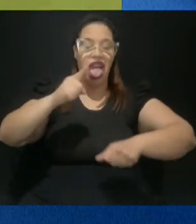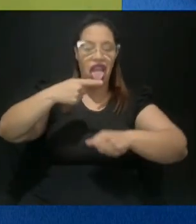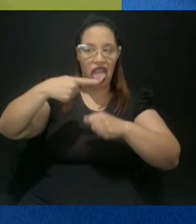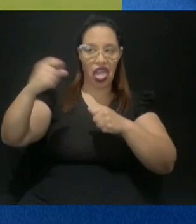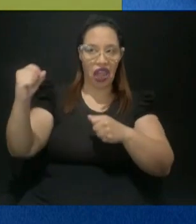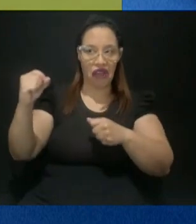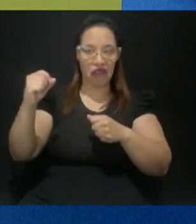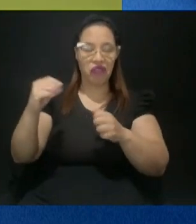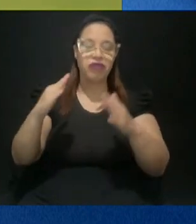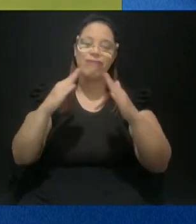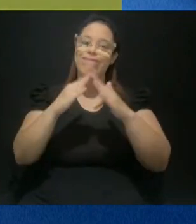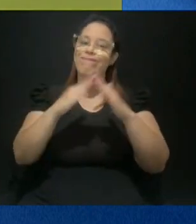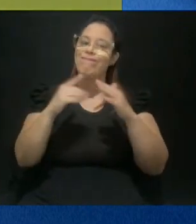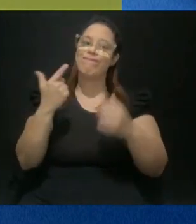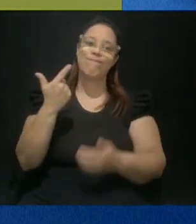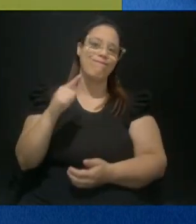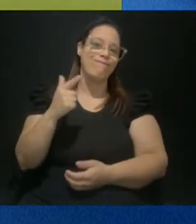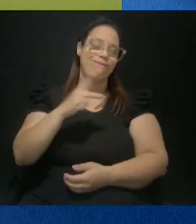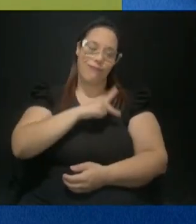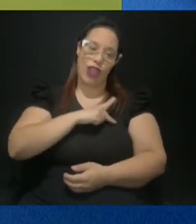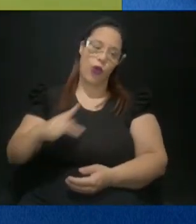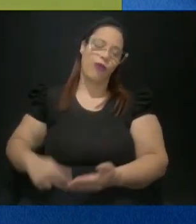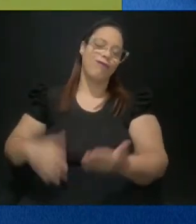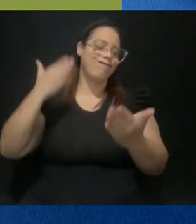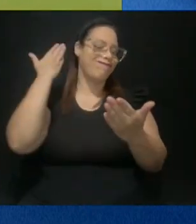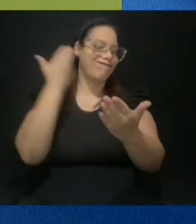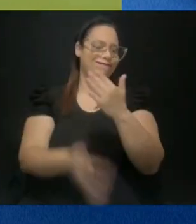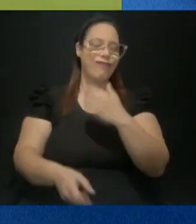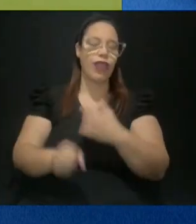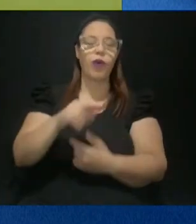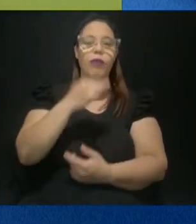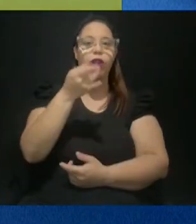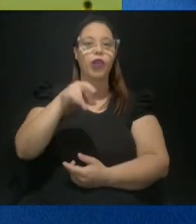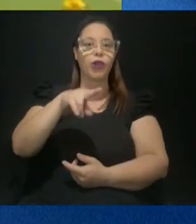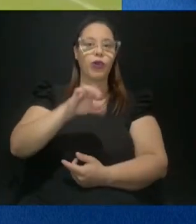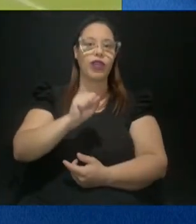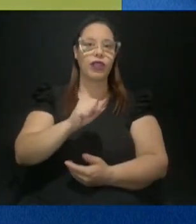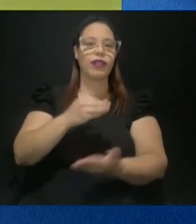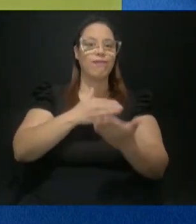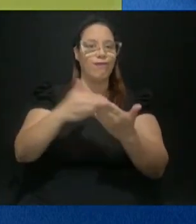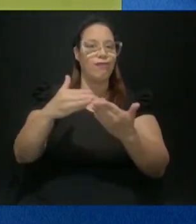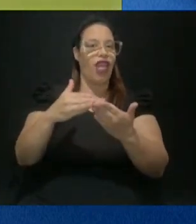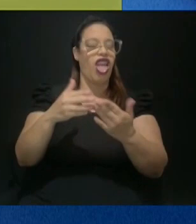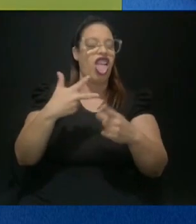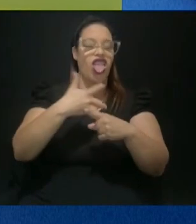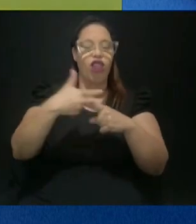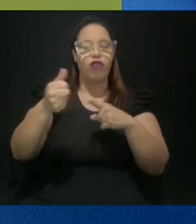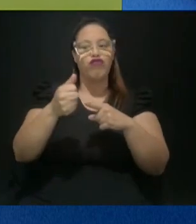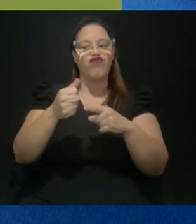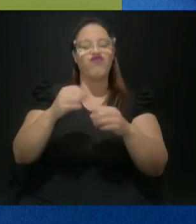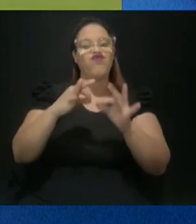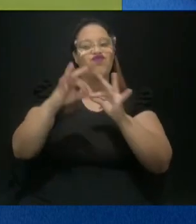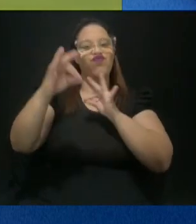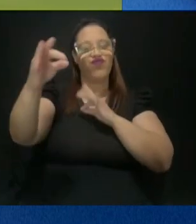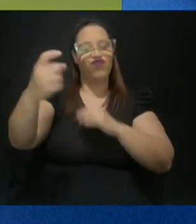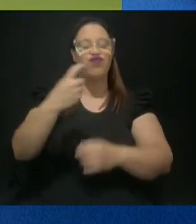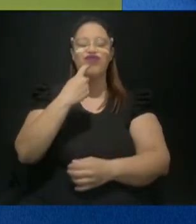jeito. Ponte Preta perde para o Amazonas e segue sem vencer longe de Campinas na Série